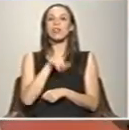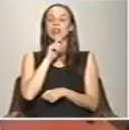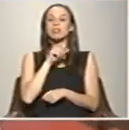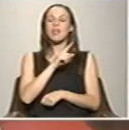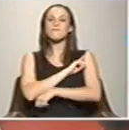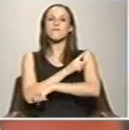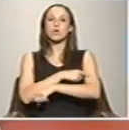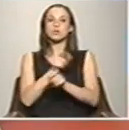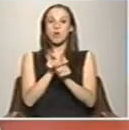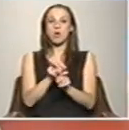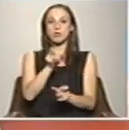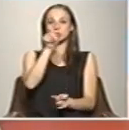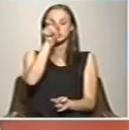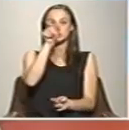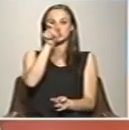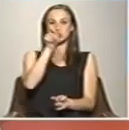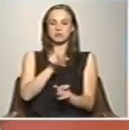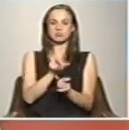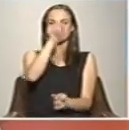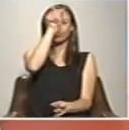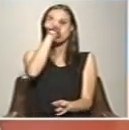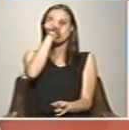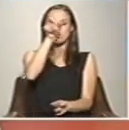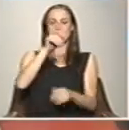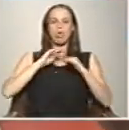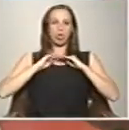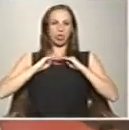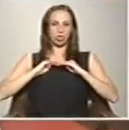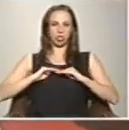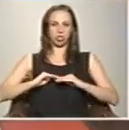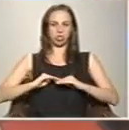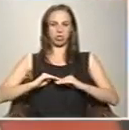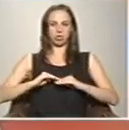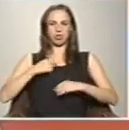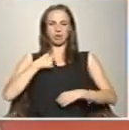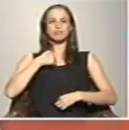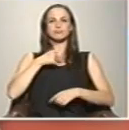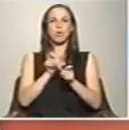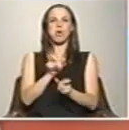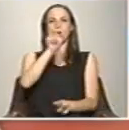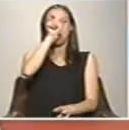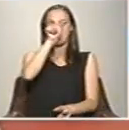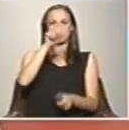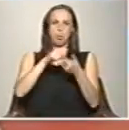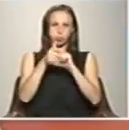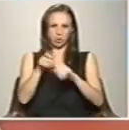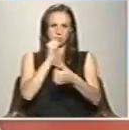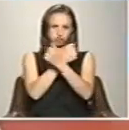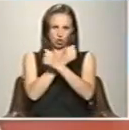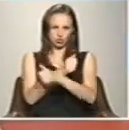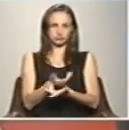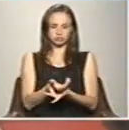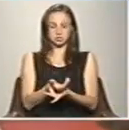a coluna, maior extensão dessa coluna para aliviar um pouco os problemas de cifose, hiperlordose, de uma escoliose,